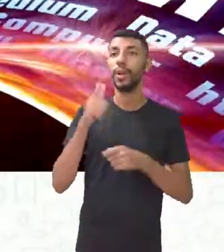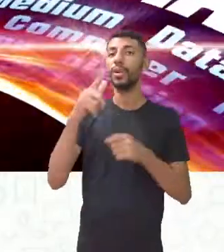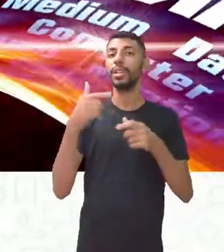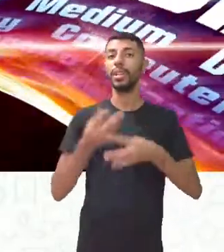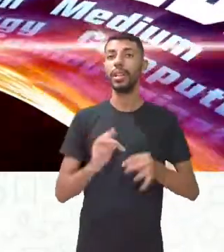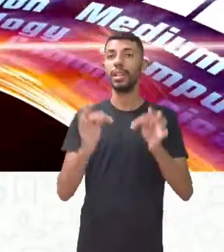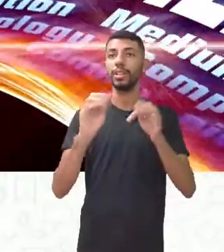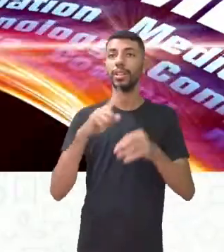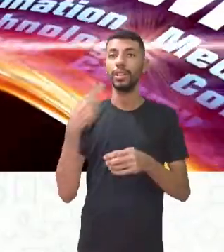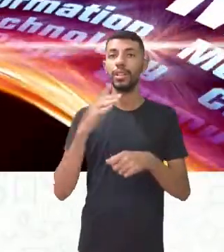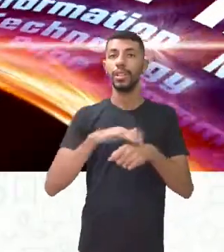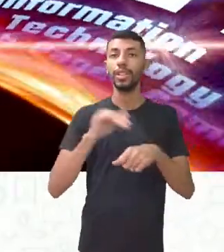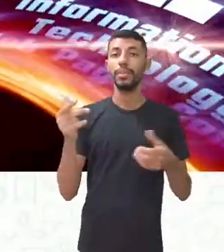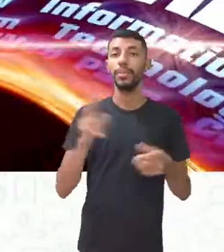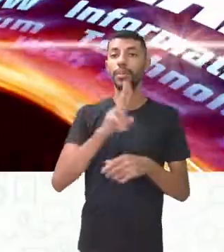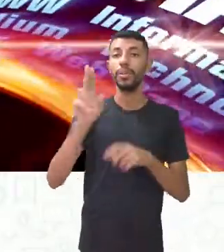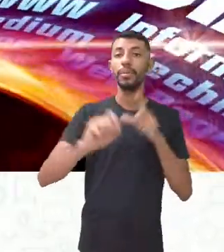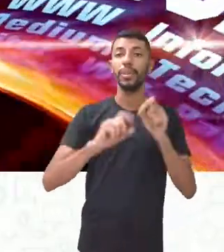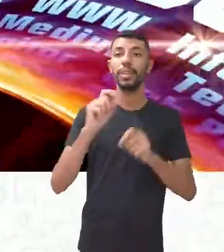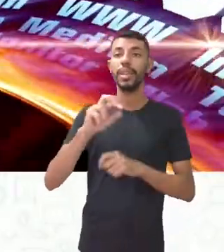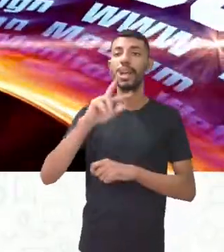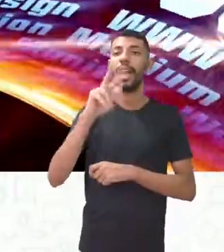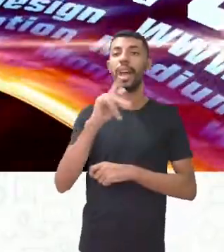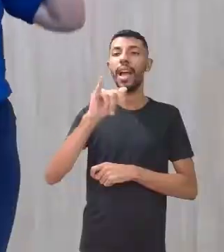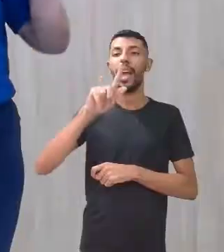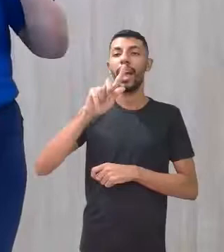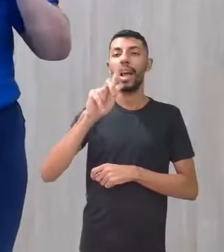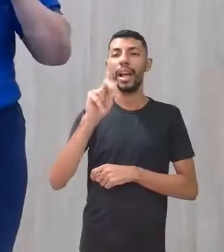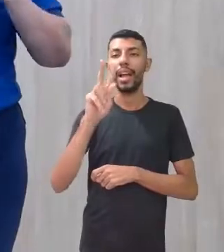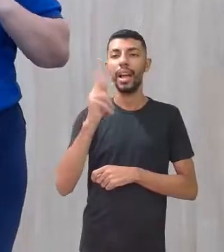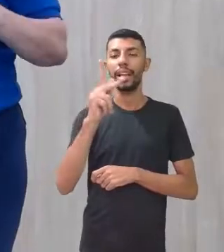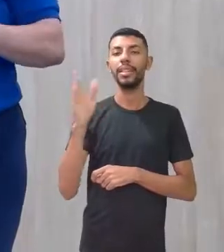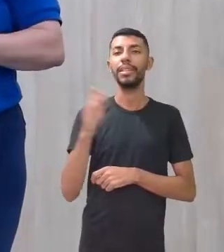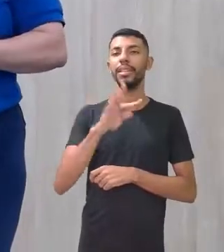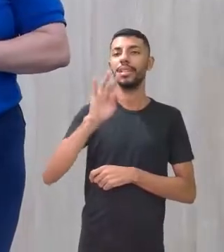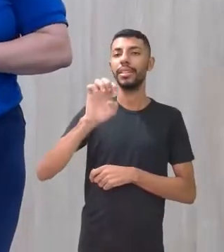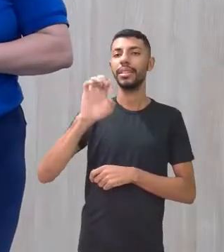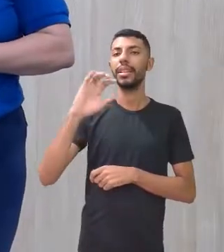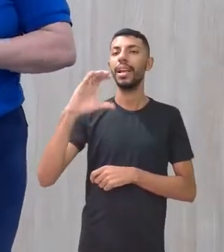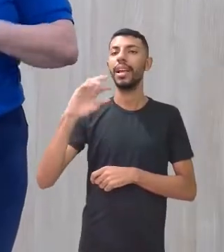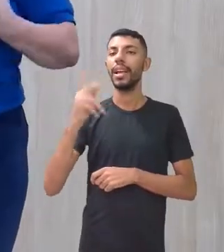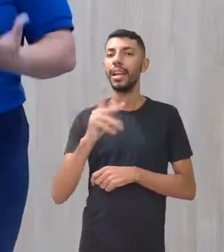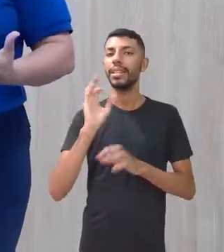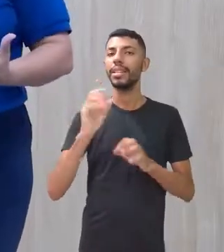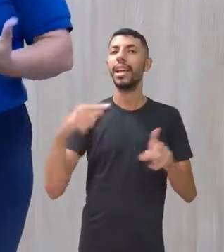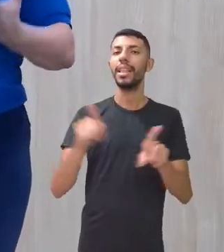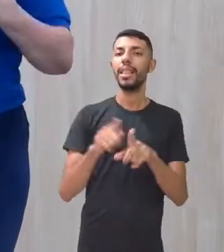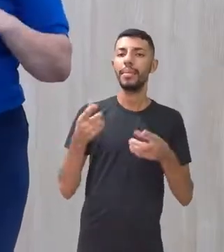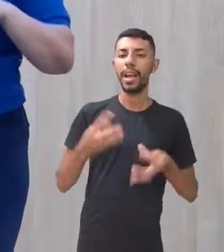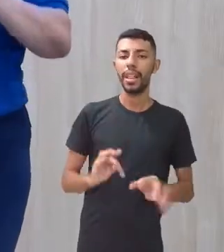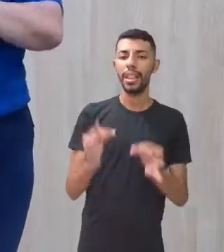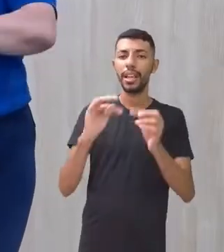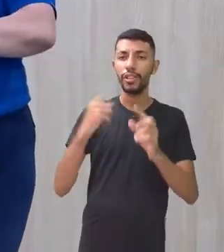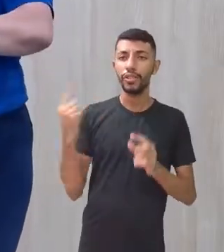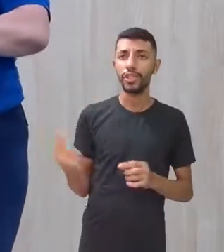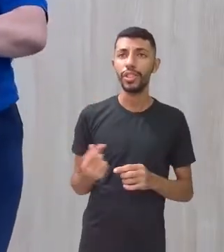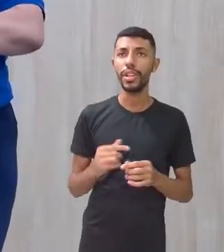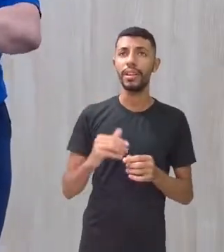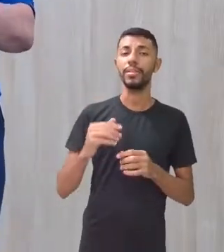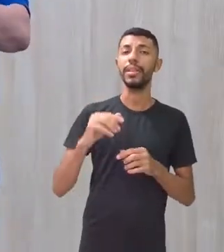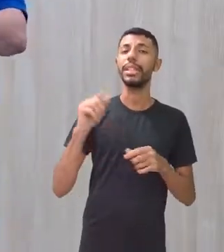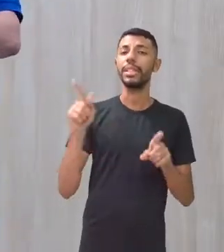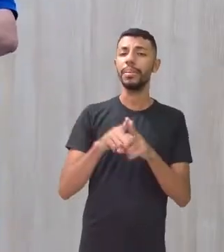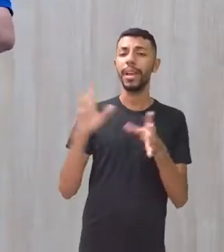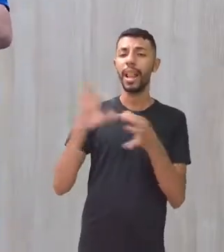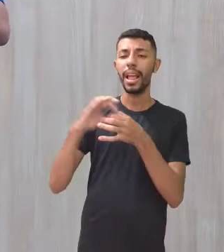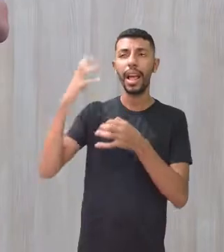que a gente chama de high-tech, né? Que é essa alta tecnologia que também serve para a música, não